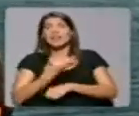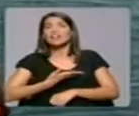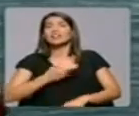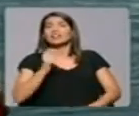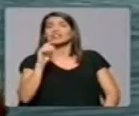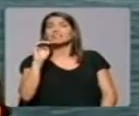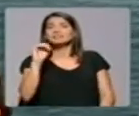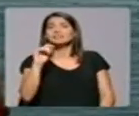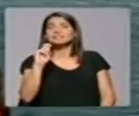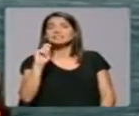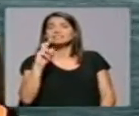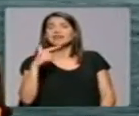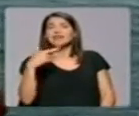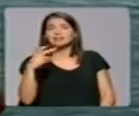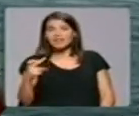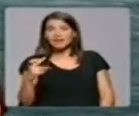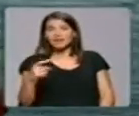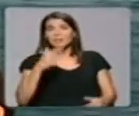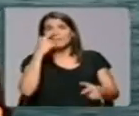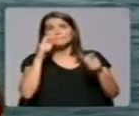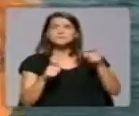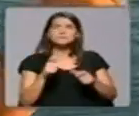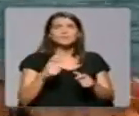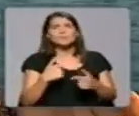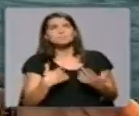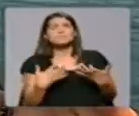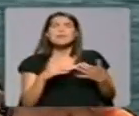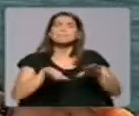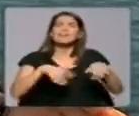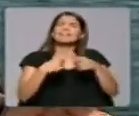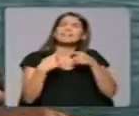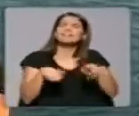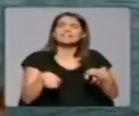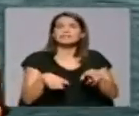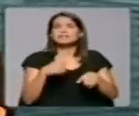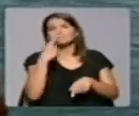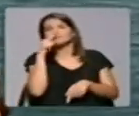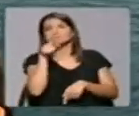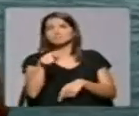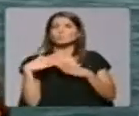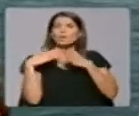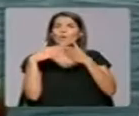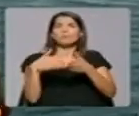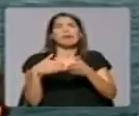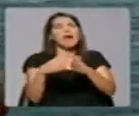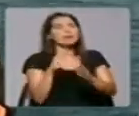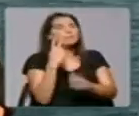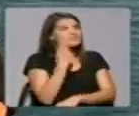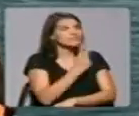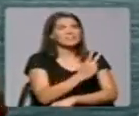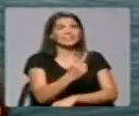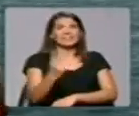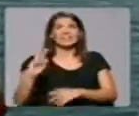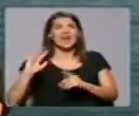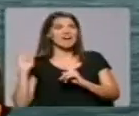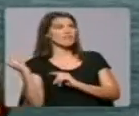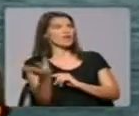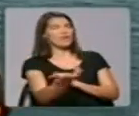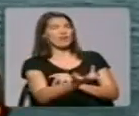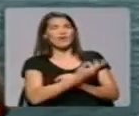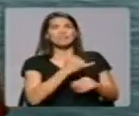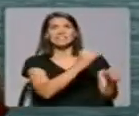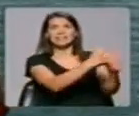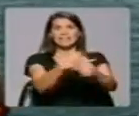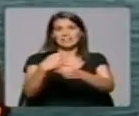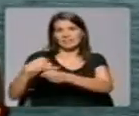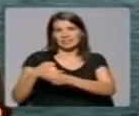de algum modo tentam ter uma praia diferente e procuram estes barcos para poderem visitar estas ilhas aqui à volta de Faro. De